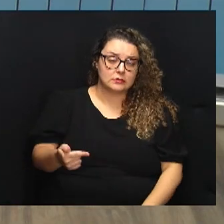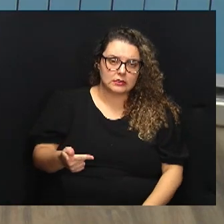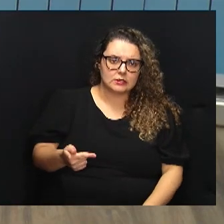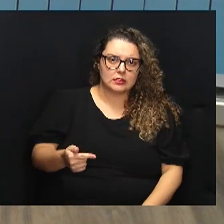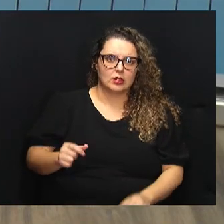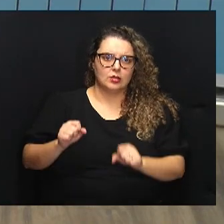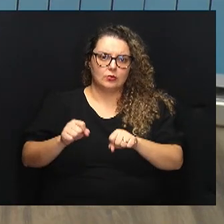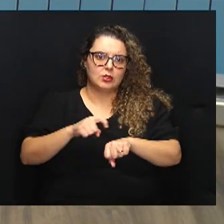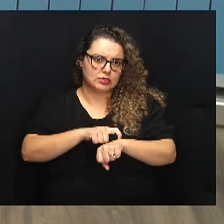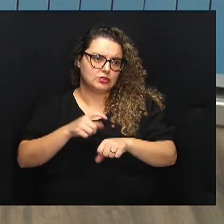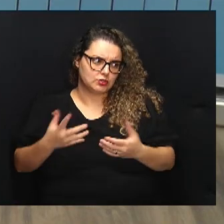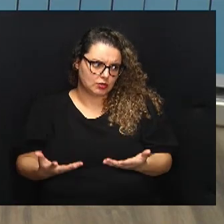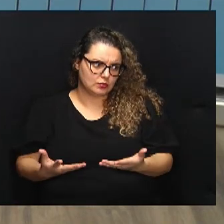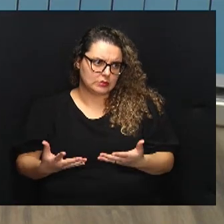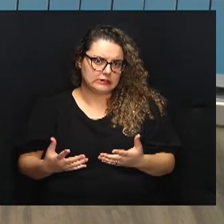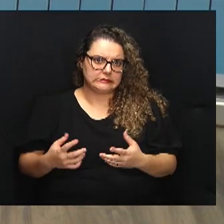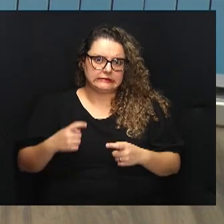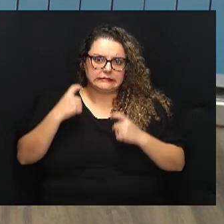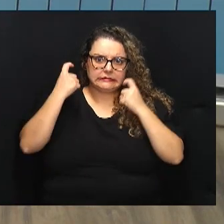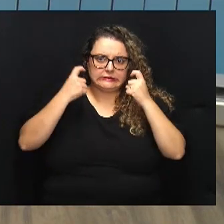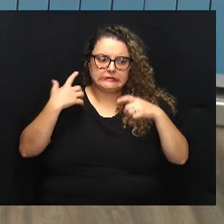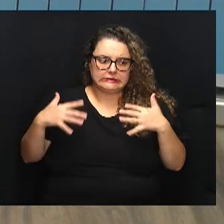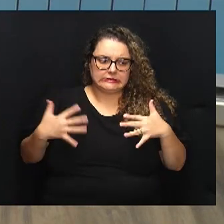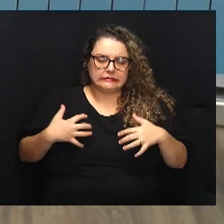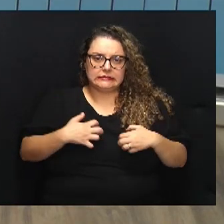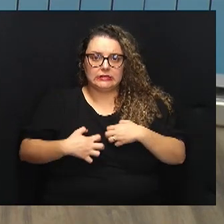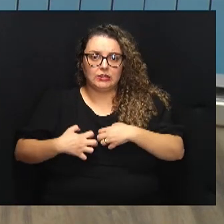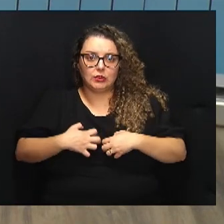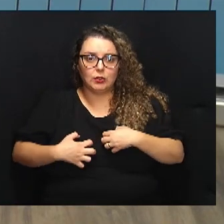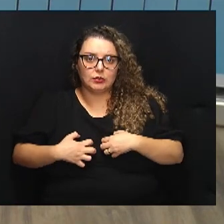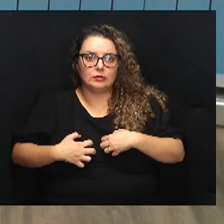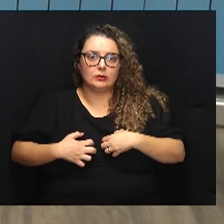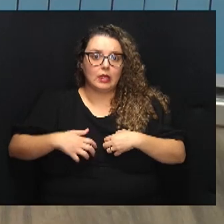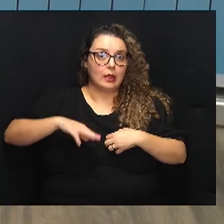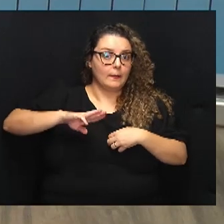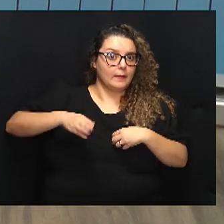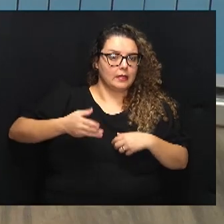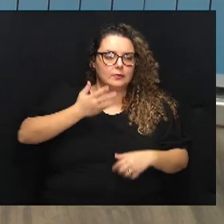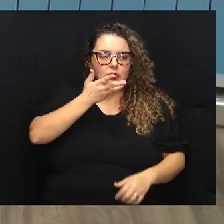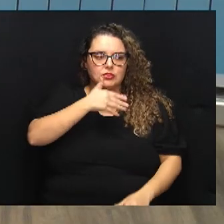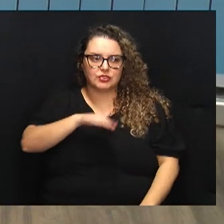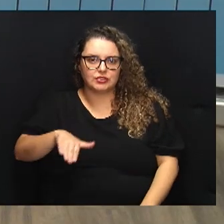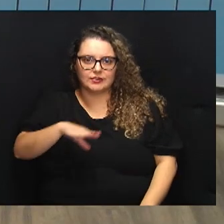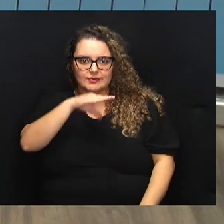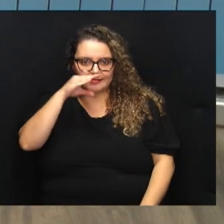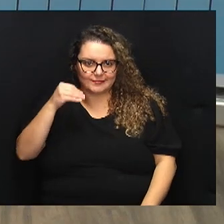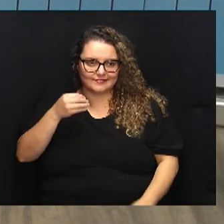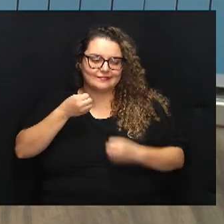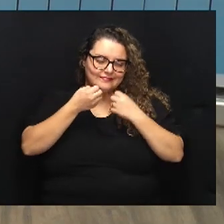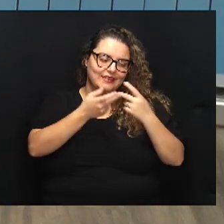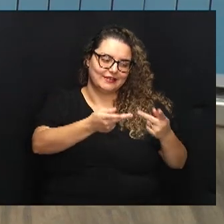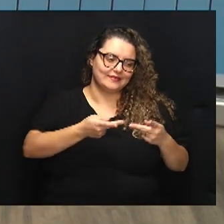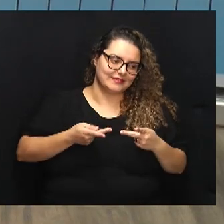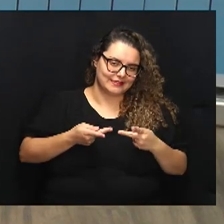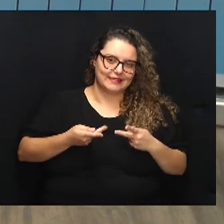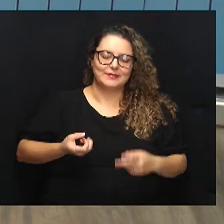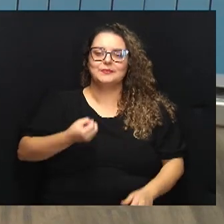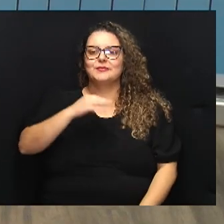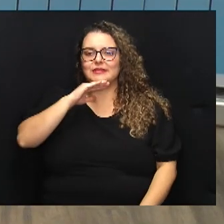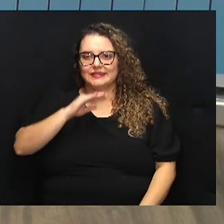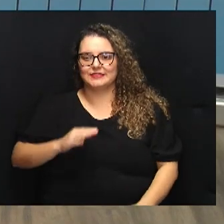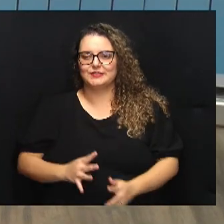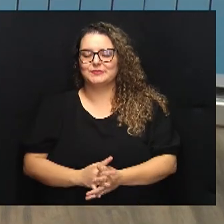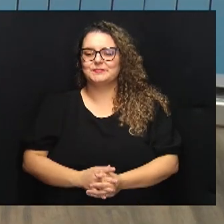ser um momento de apreensão, de angústia para milhões de crianças e adolescentes. Seja bem-vinda e uma boa